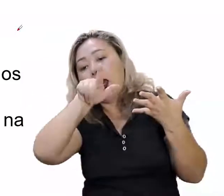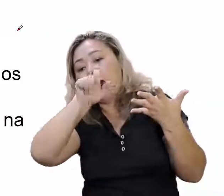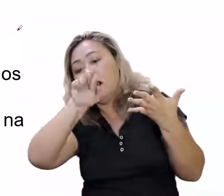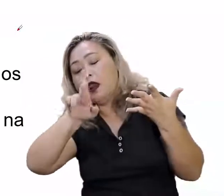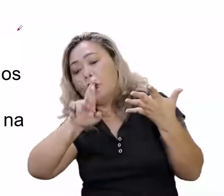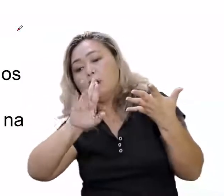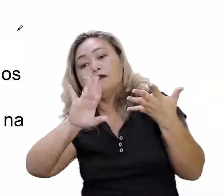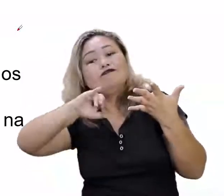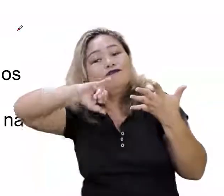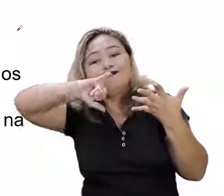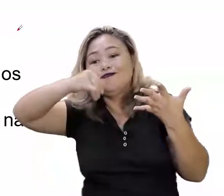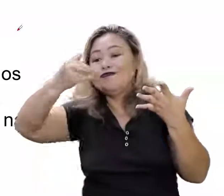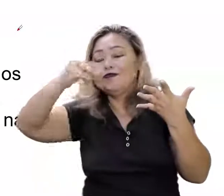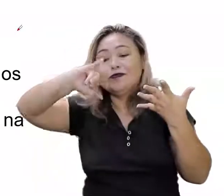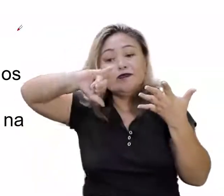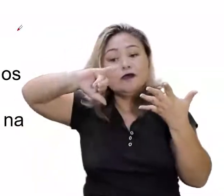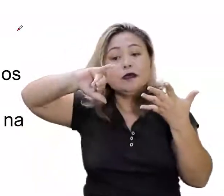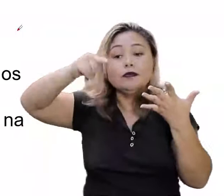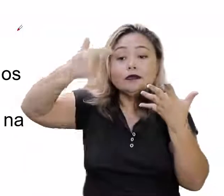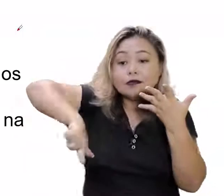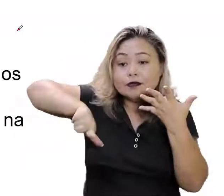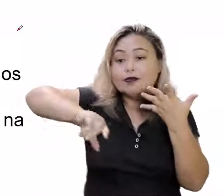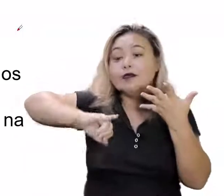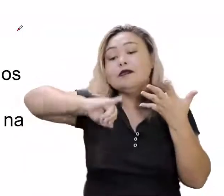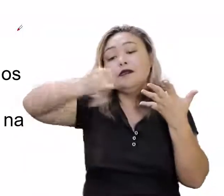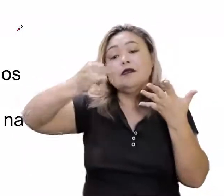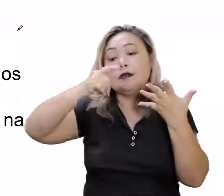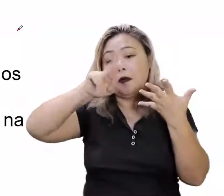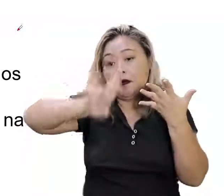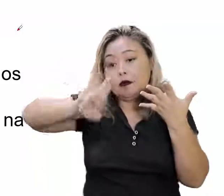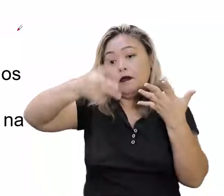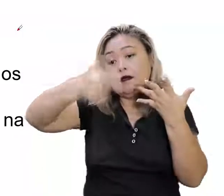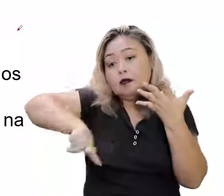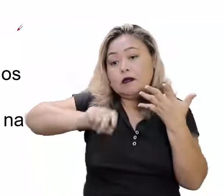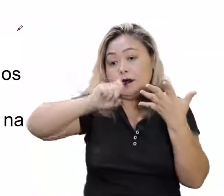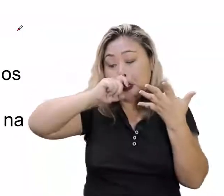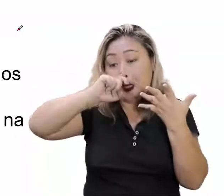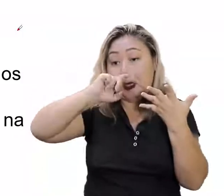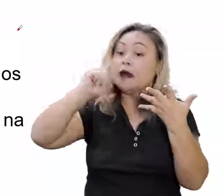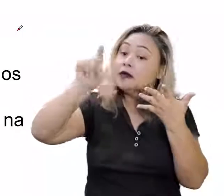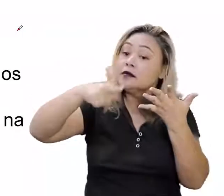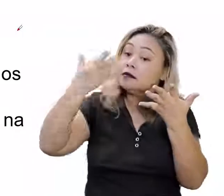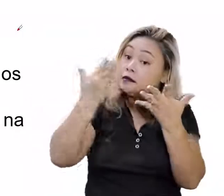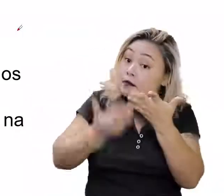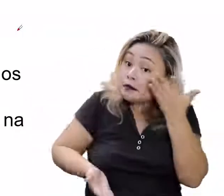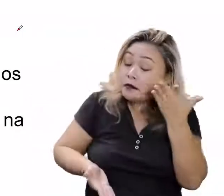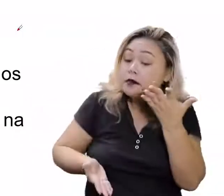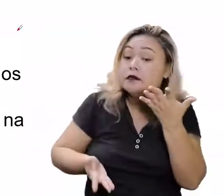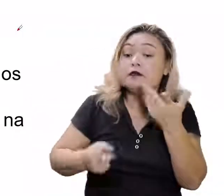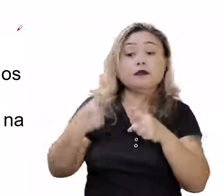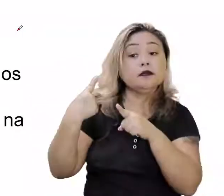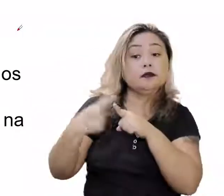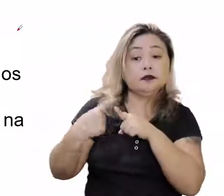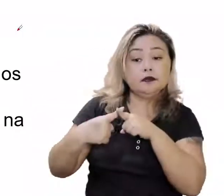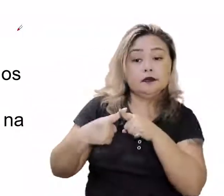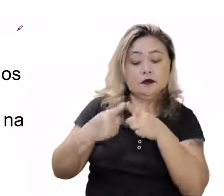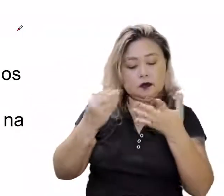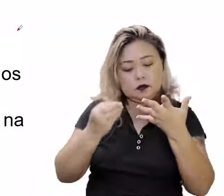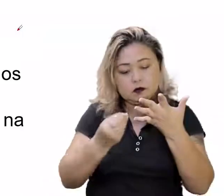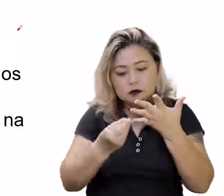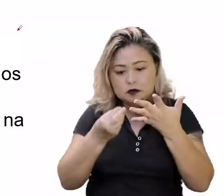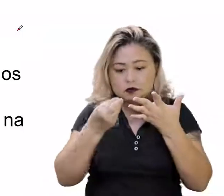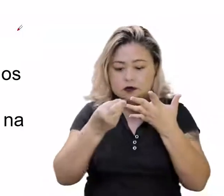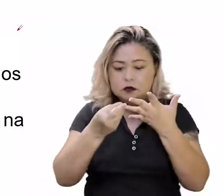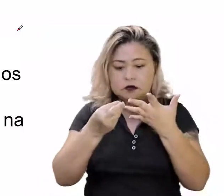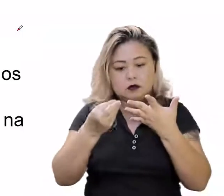é reaproveitável, certo? Por isso que a gente diz que há essa perda. Por quê? De um organismo